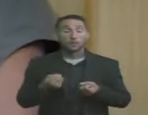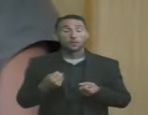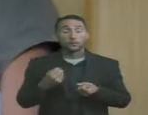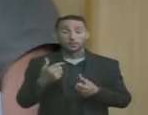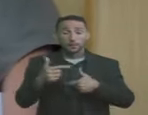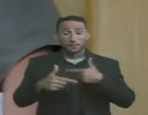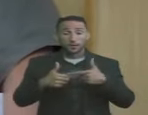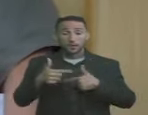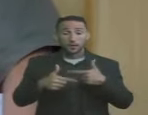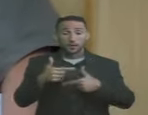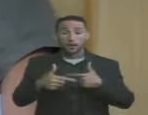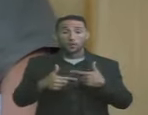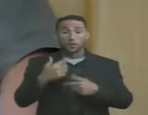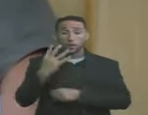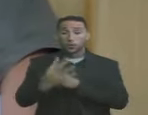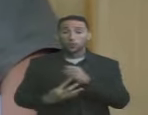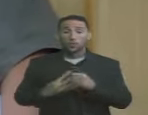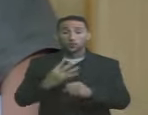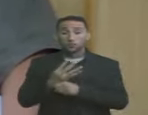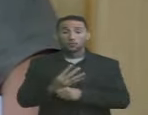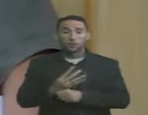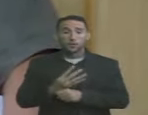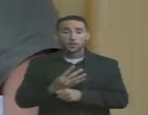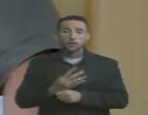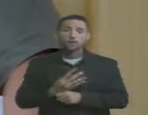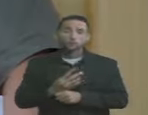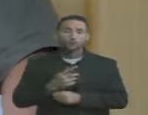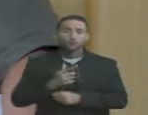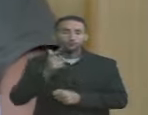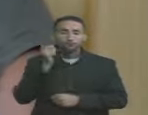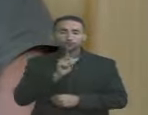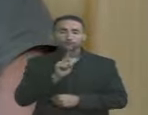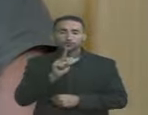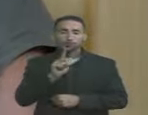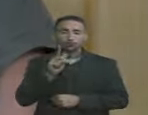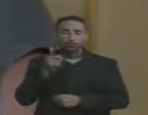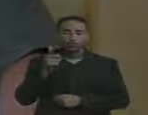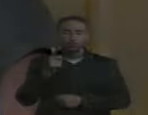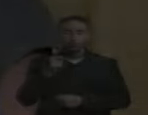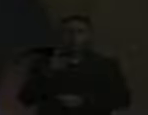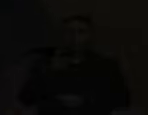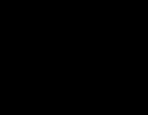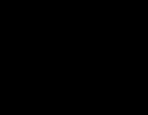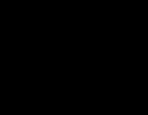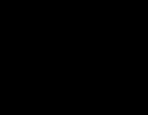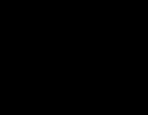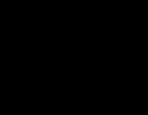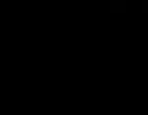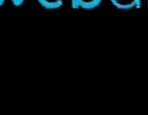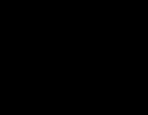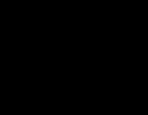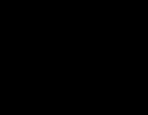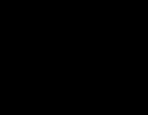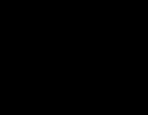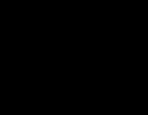anos para colher os frutos então eu não tenho essa necessidade de comprar votos nem seu nem de ninguém